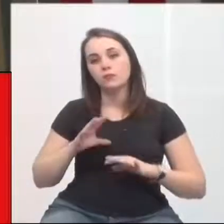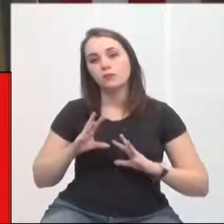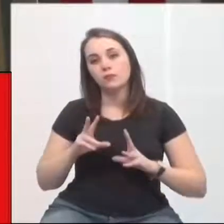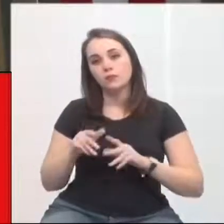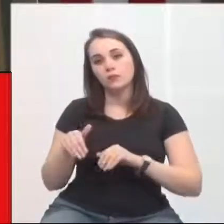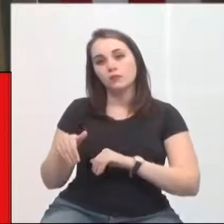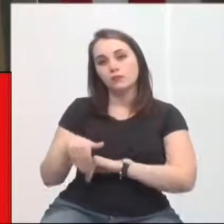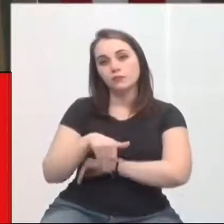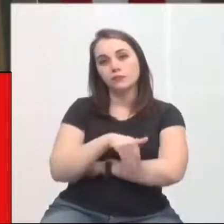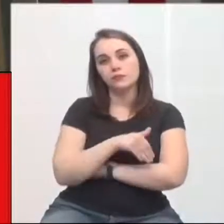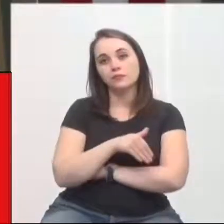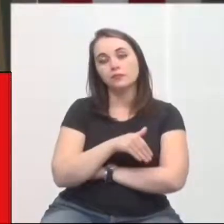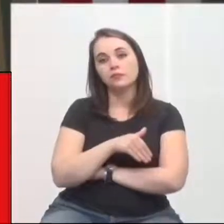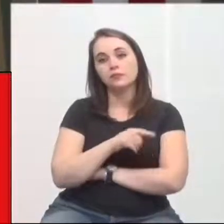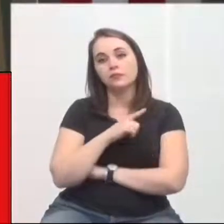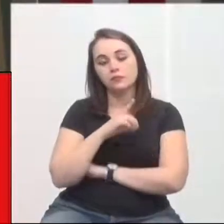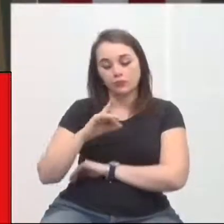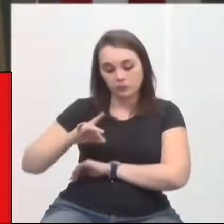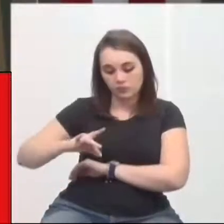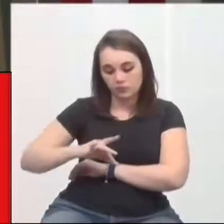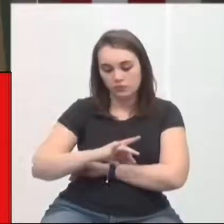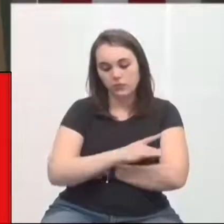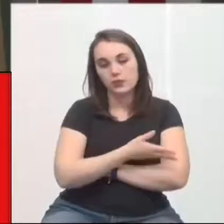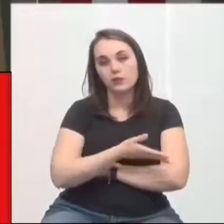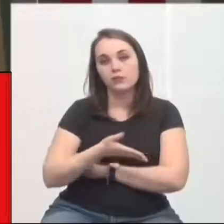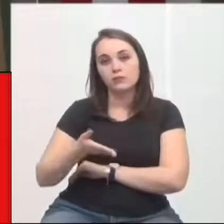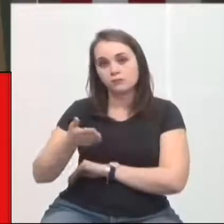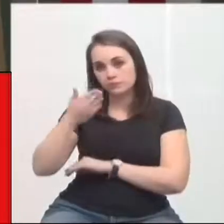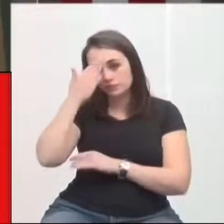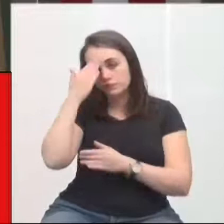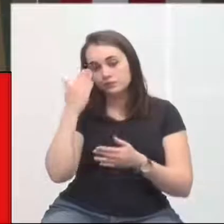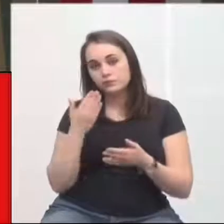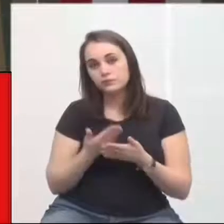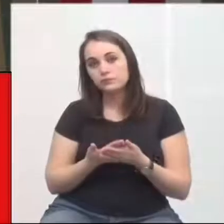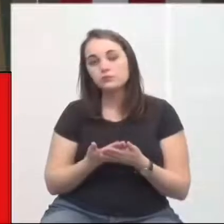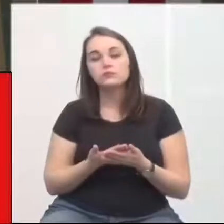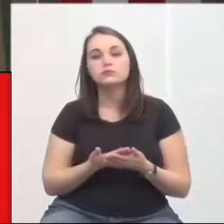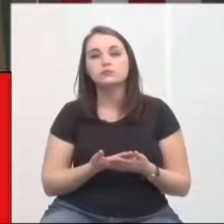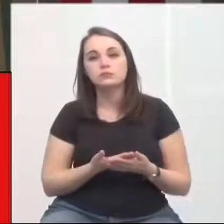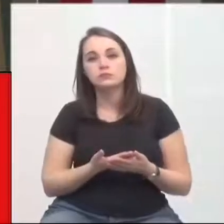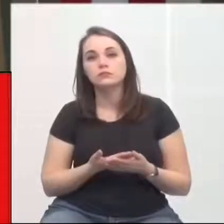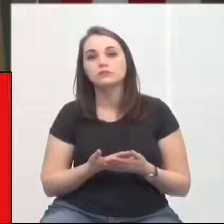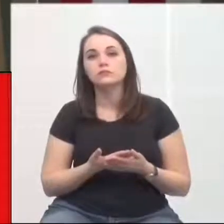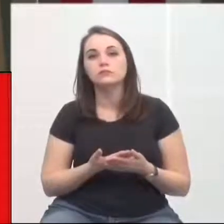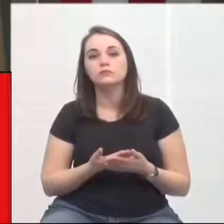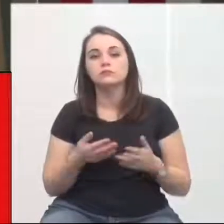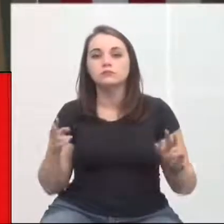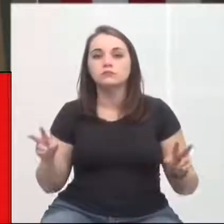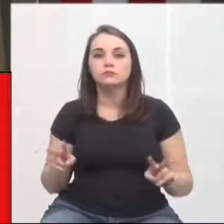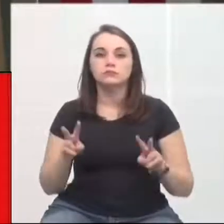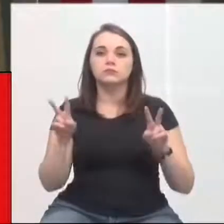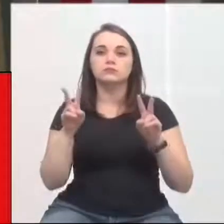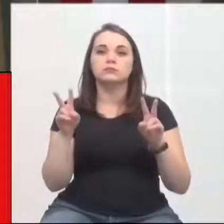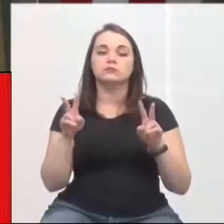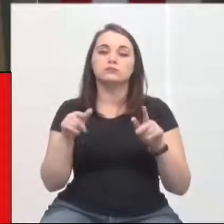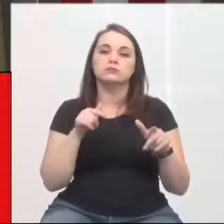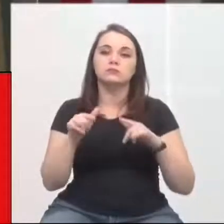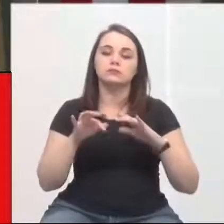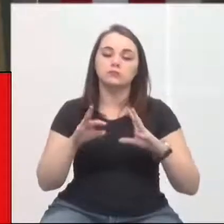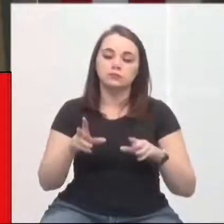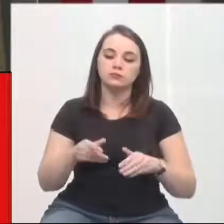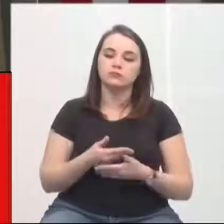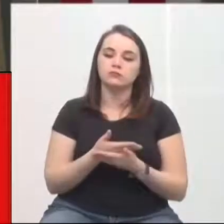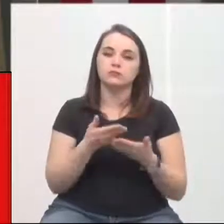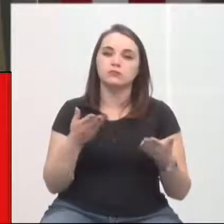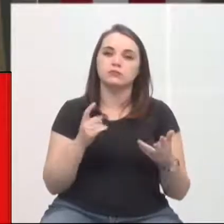lá, senhor presidente, pavimentadas. Isso, sem dúvida nenhuma, enobrece o trabalho de todos vocês,